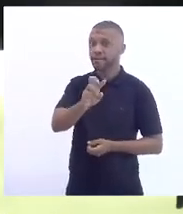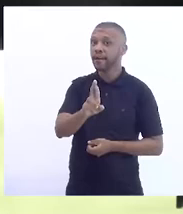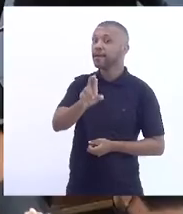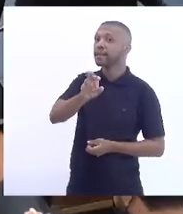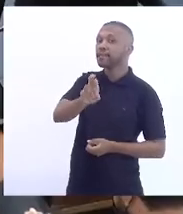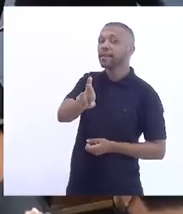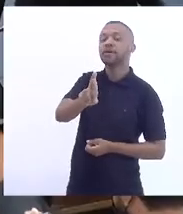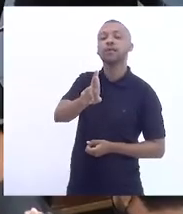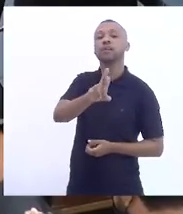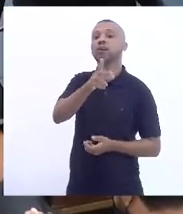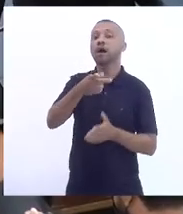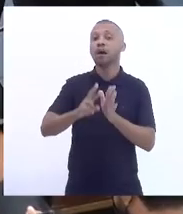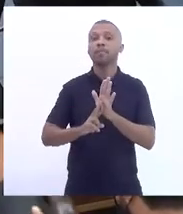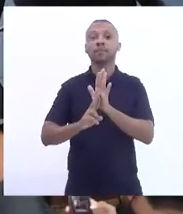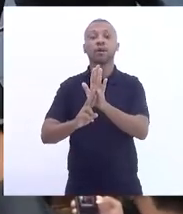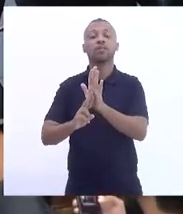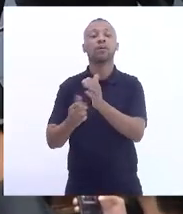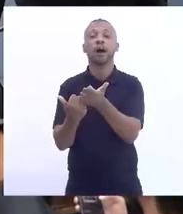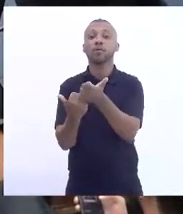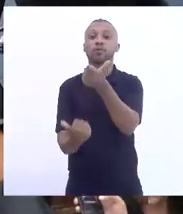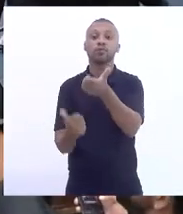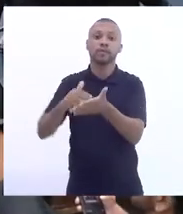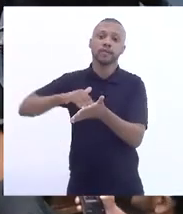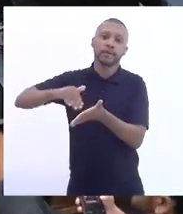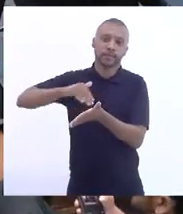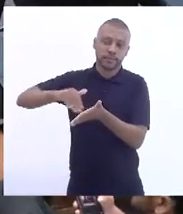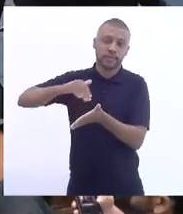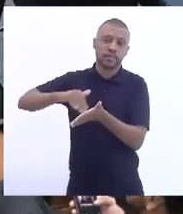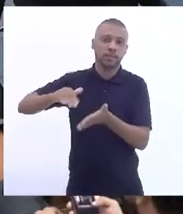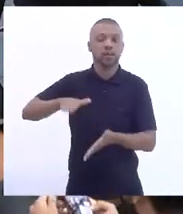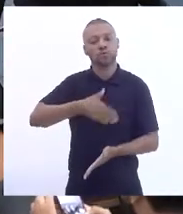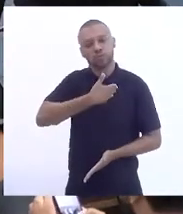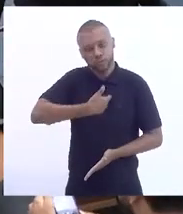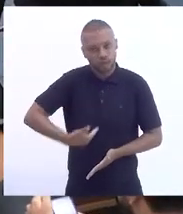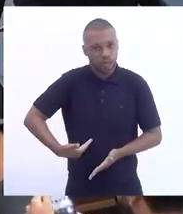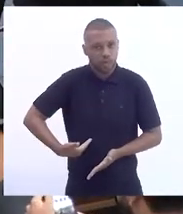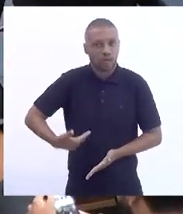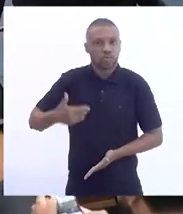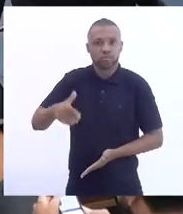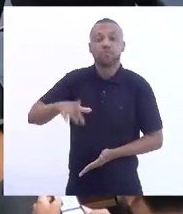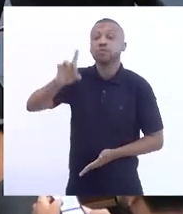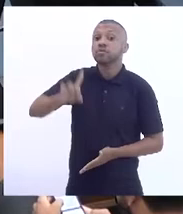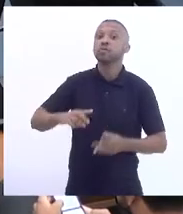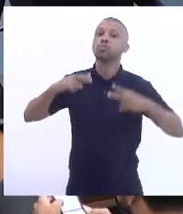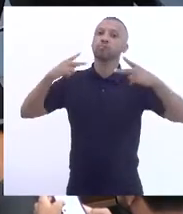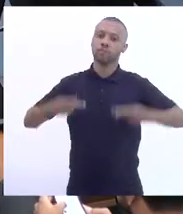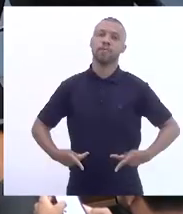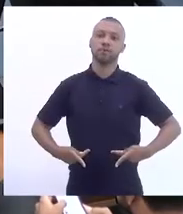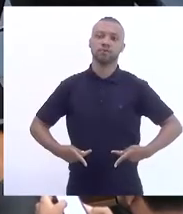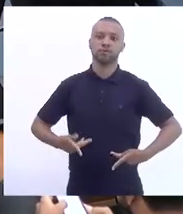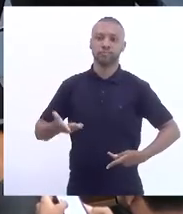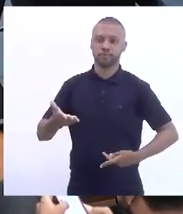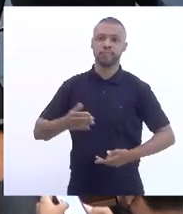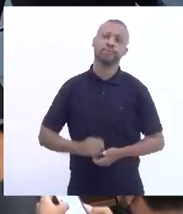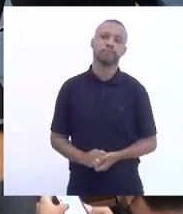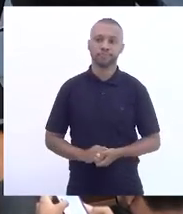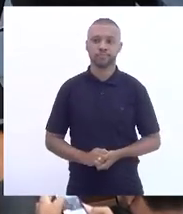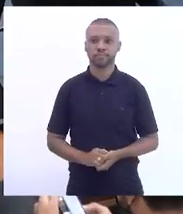representando a subsecretaria de estado de direitos humanos